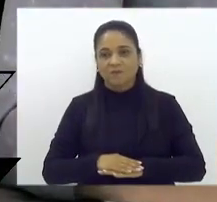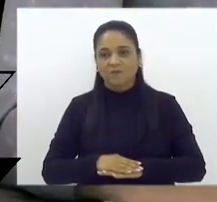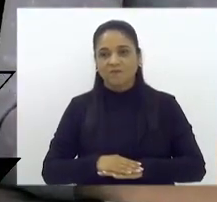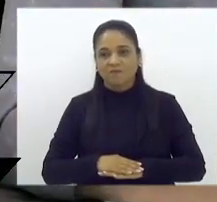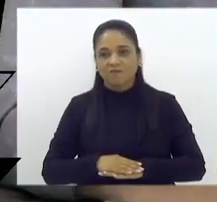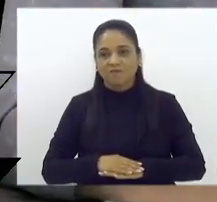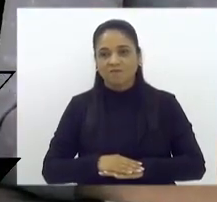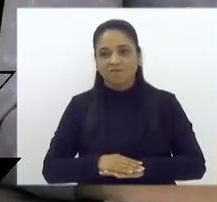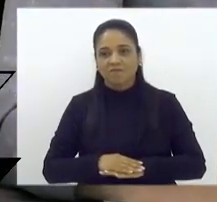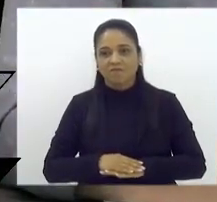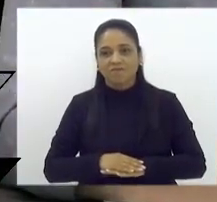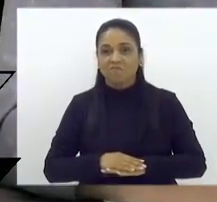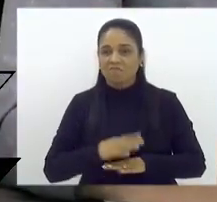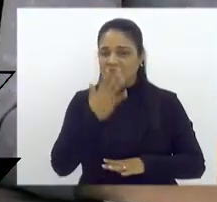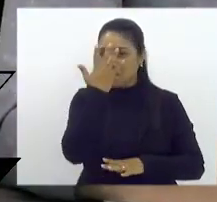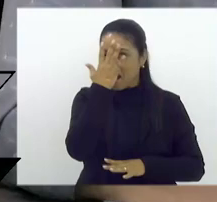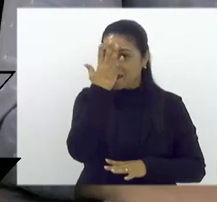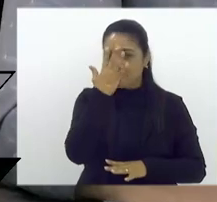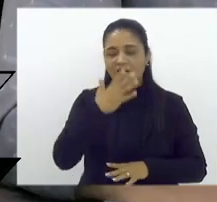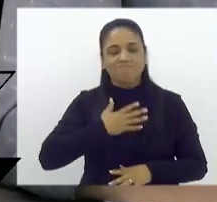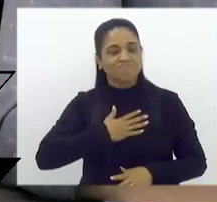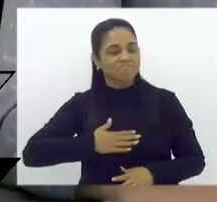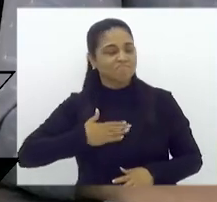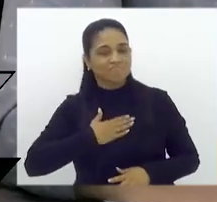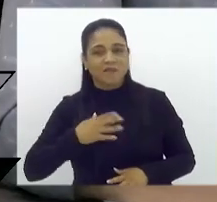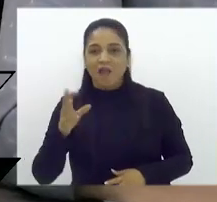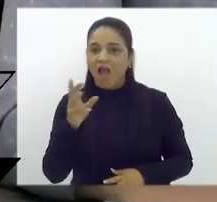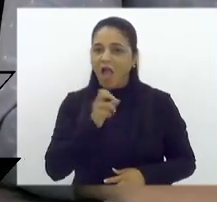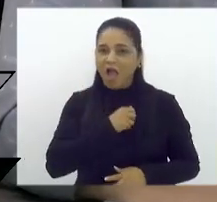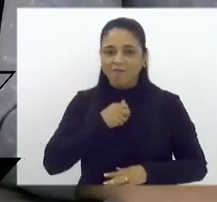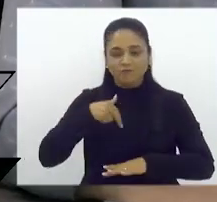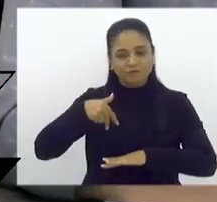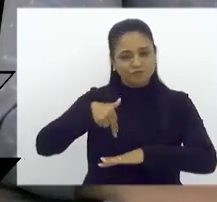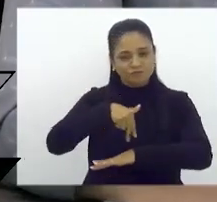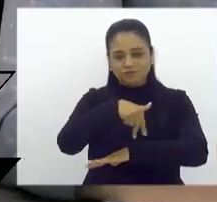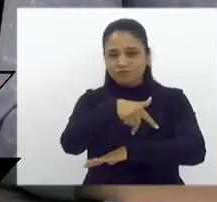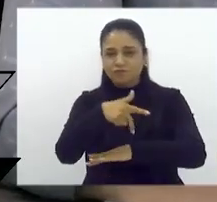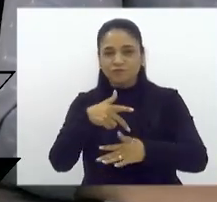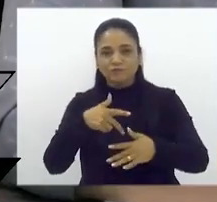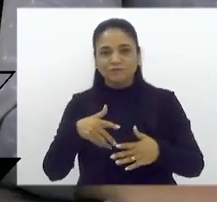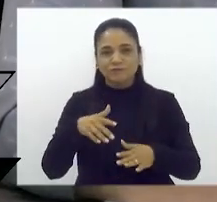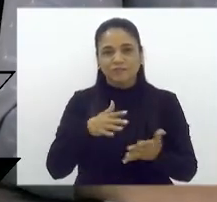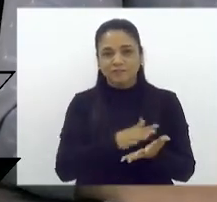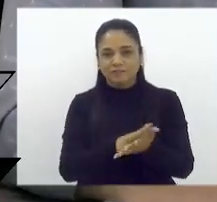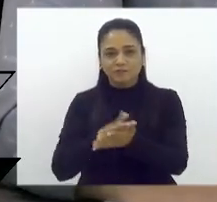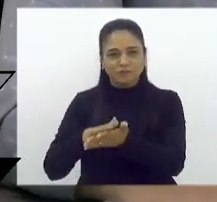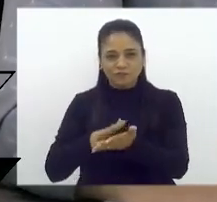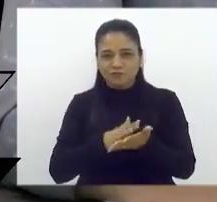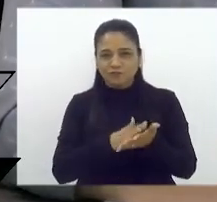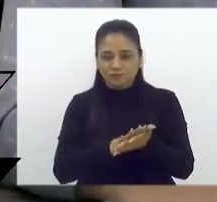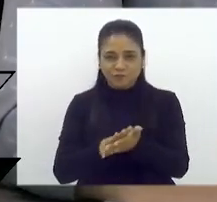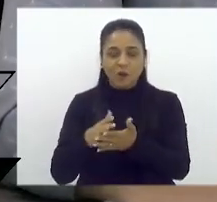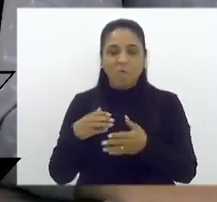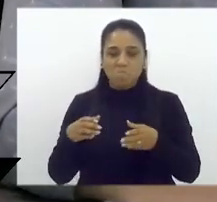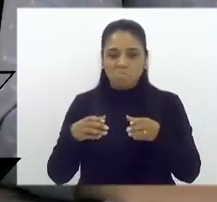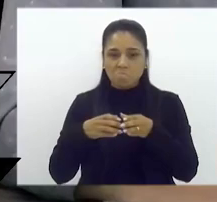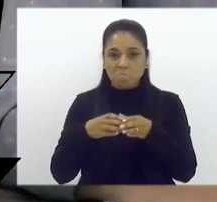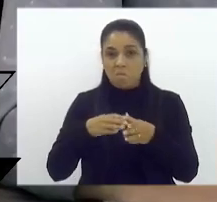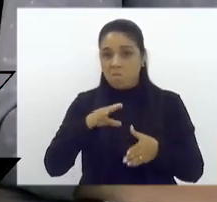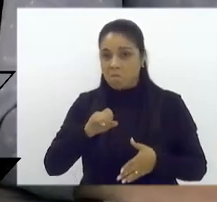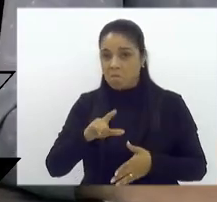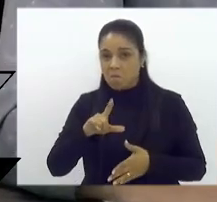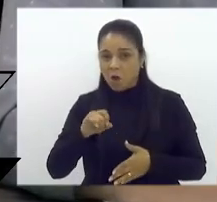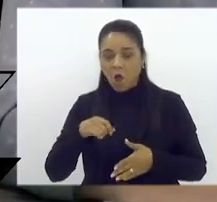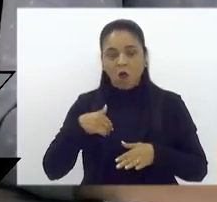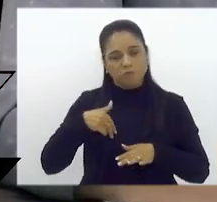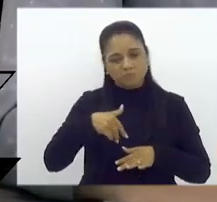fã incondicional do carnaval, já desfilei em escolas, desfilo sempre em blocos. Então, a deputada Verônica também tem esse